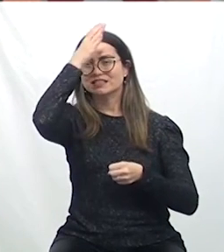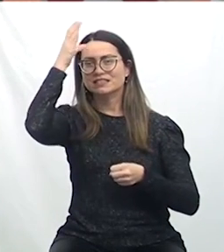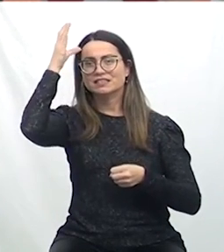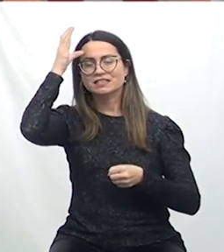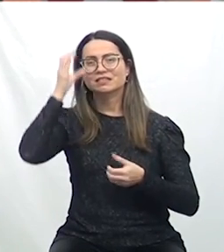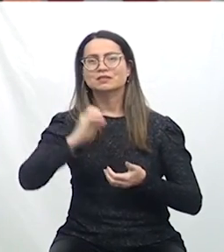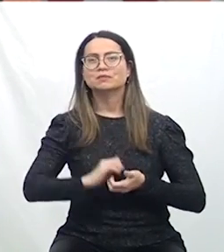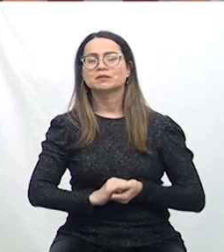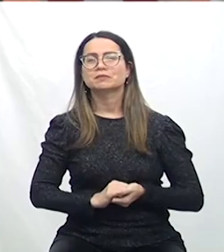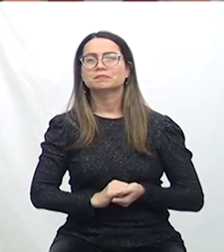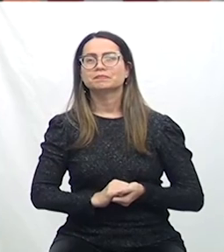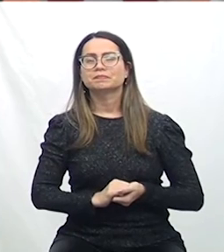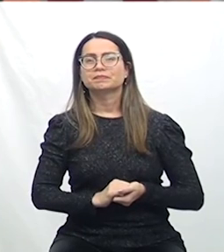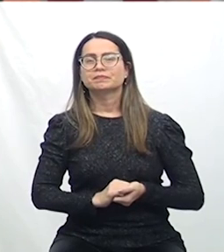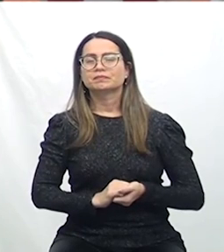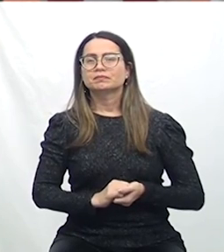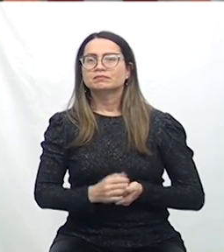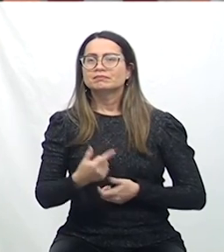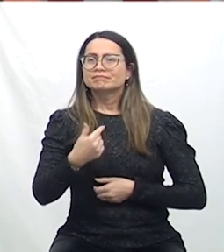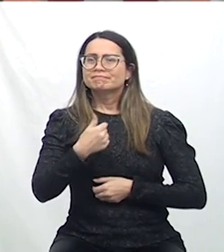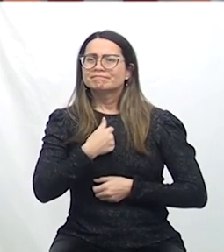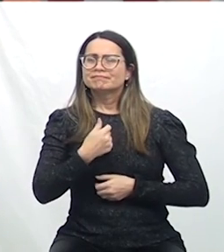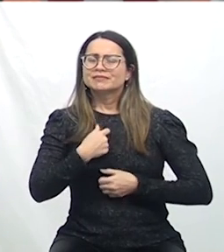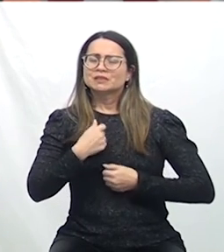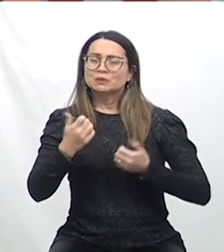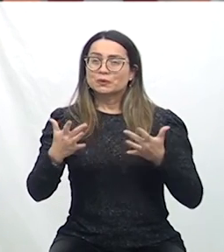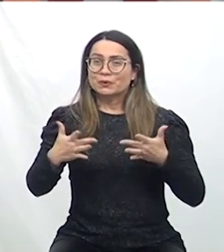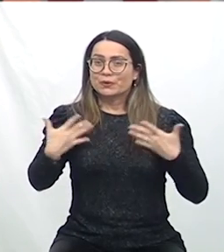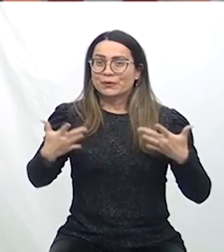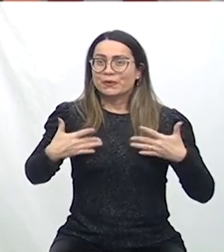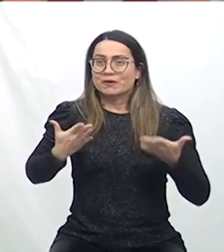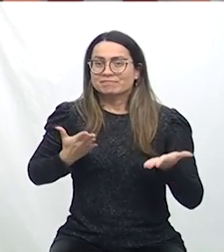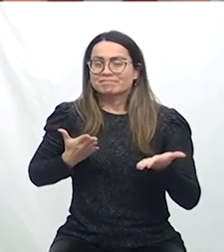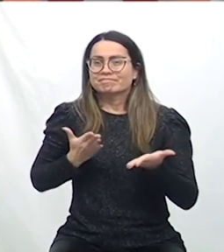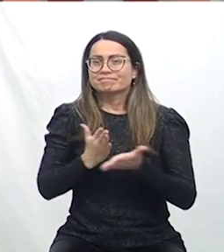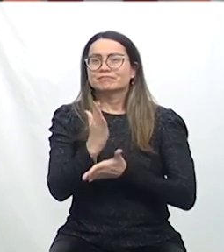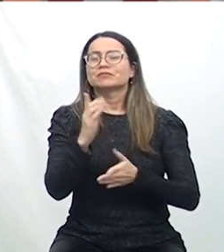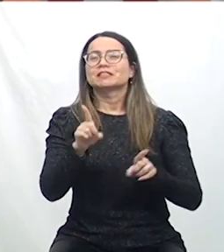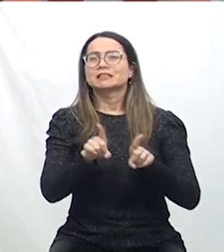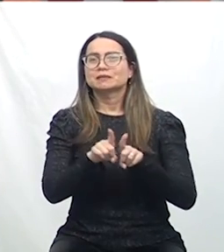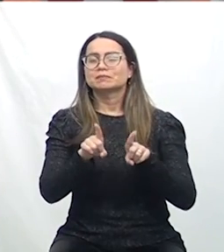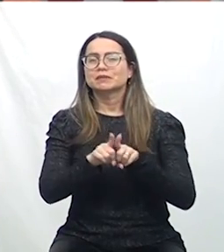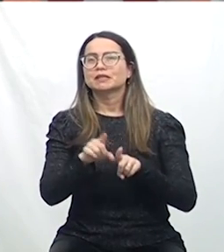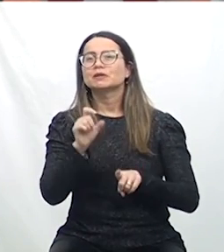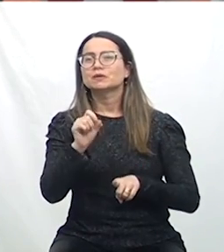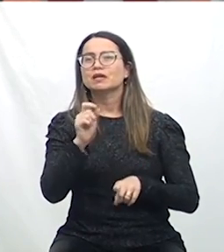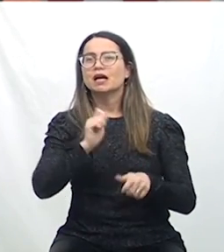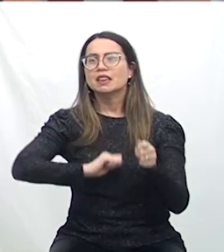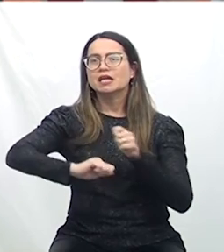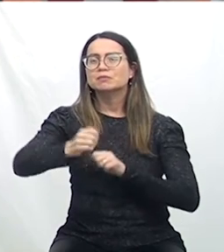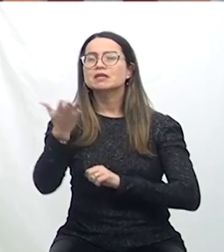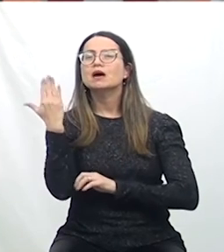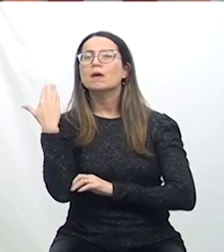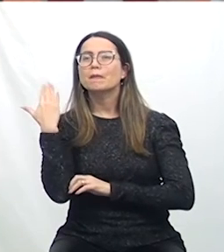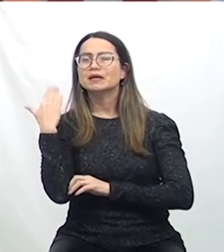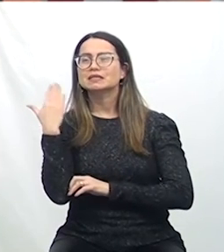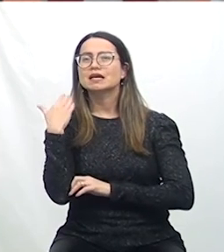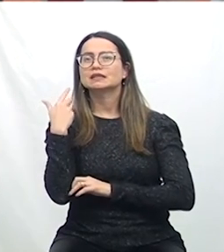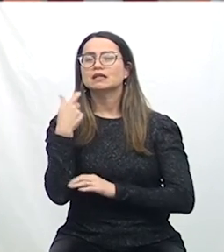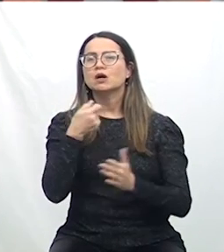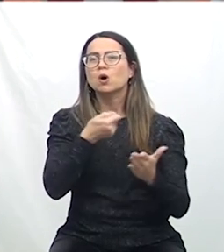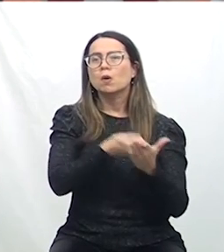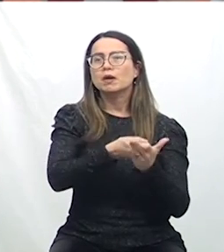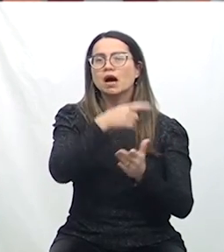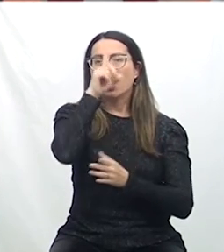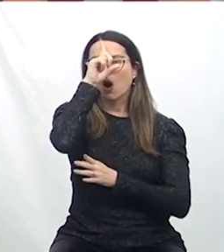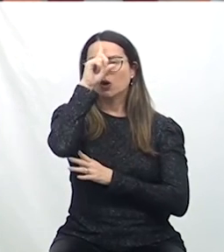eu tenho também orgulho de aprovar nessa casa aqui por unanimidade na gestão passada, obrigando todos os hospitais